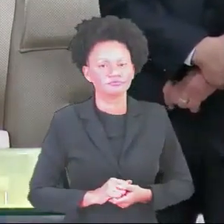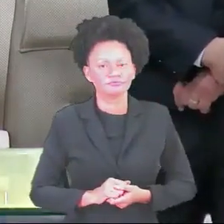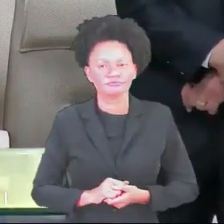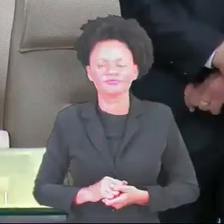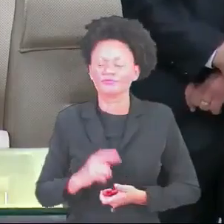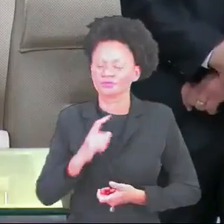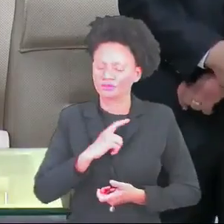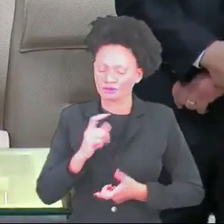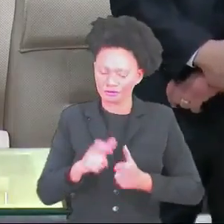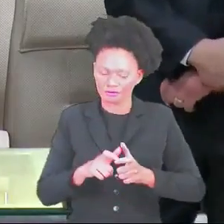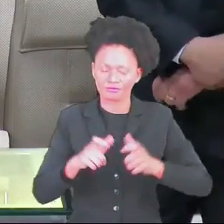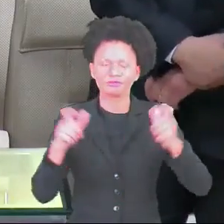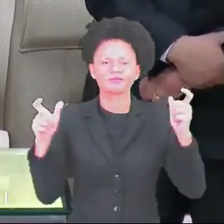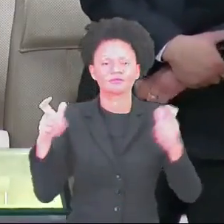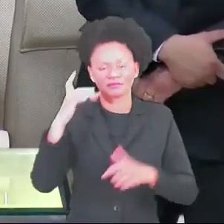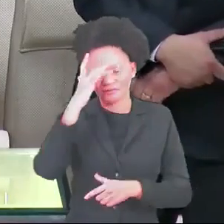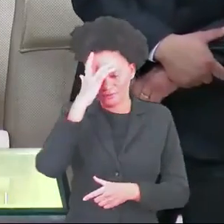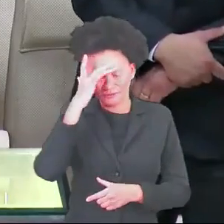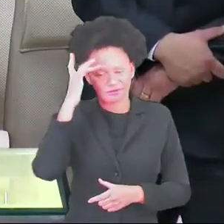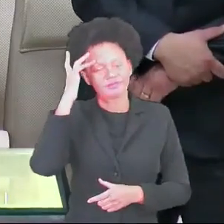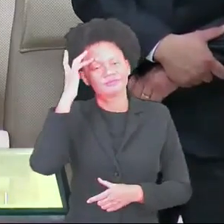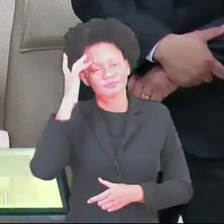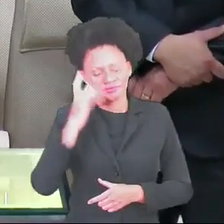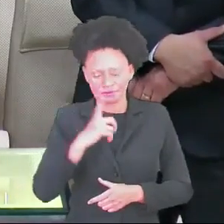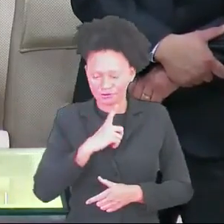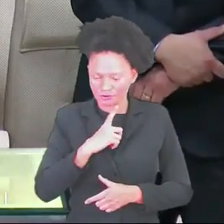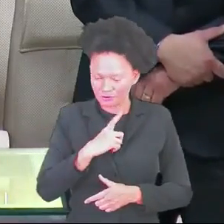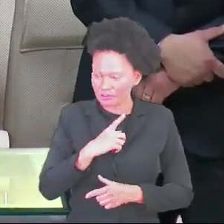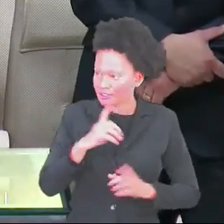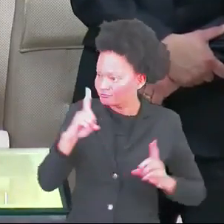Tem muita gente procurando aproximar de Deus, irmão.